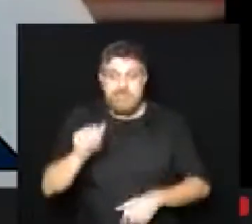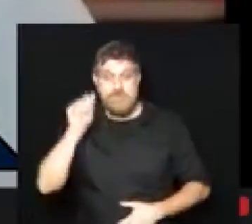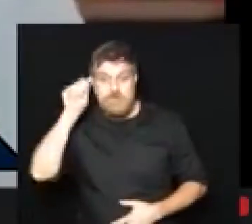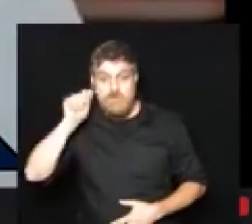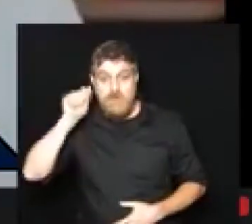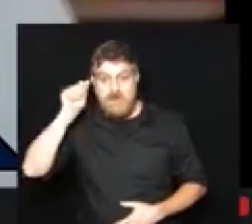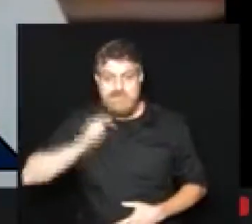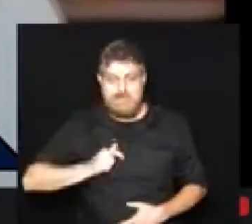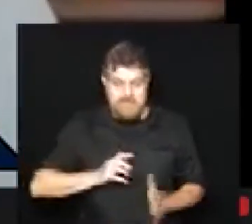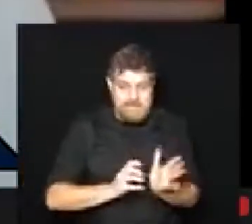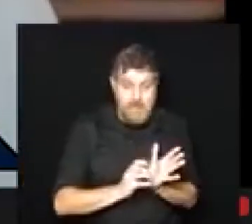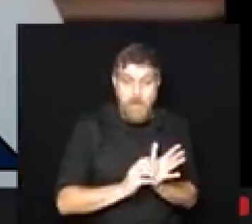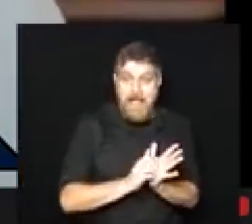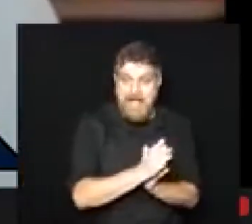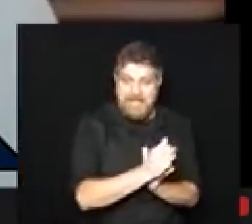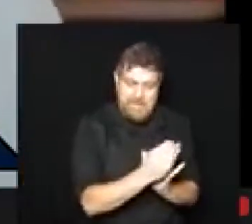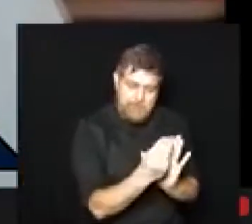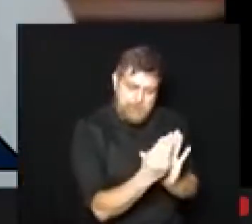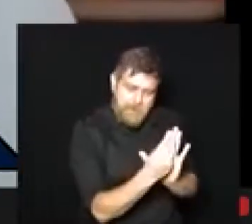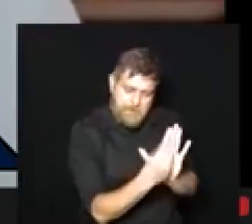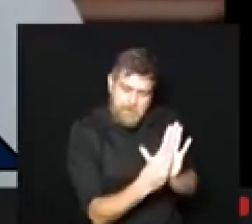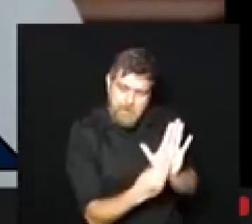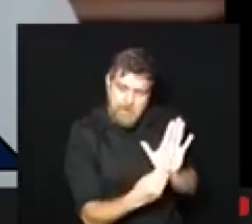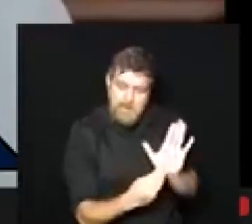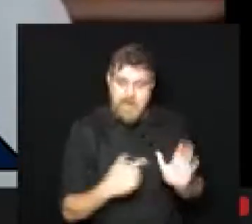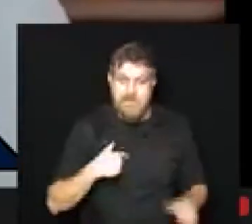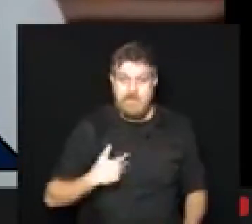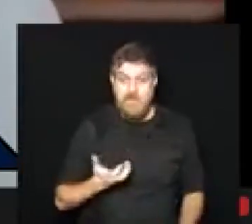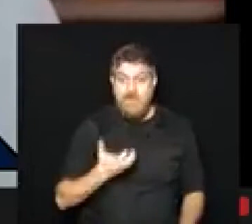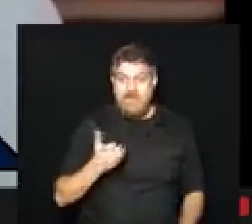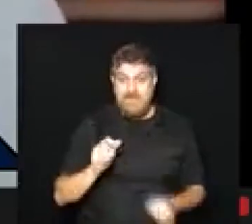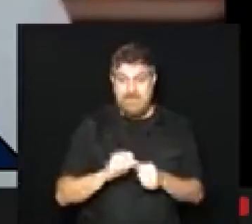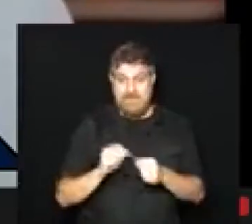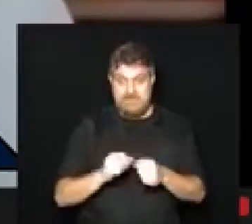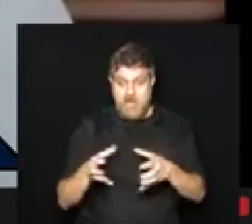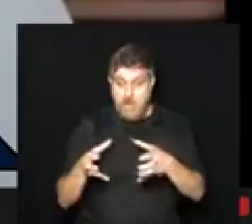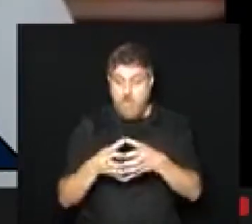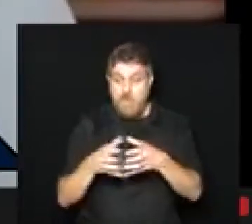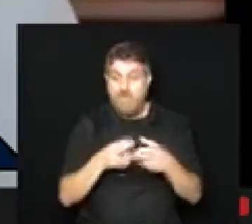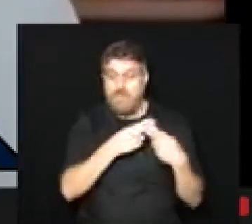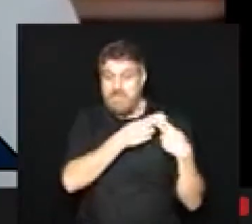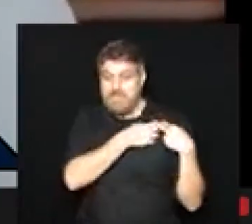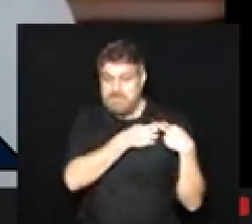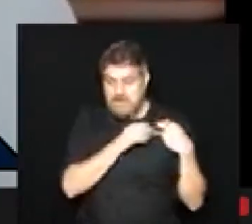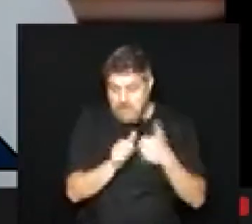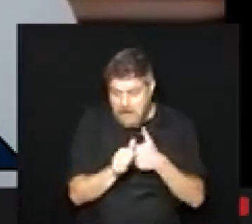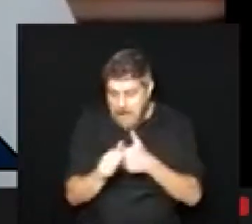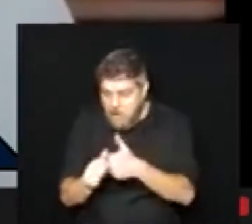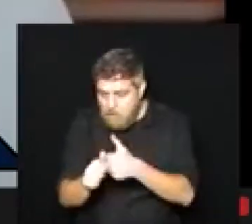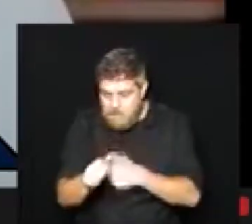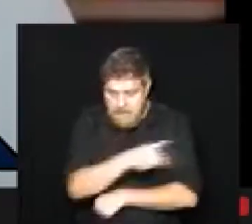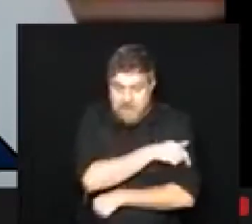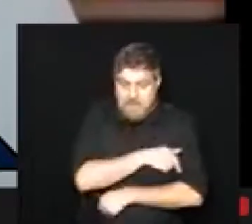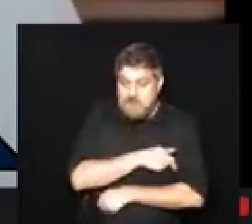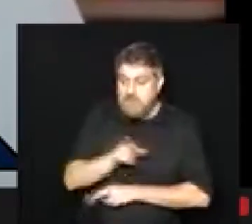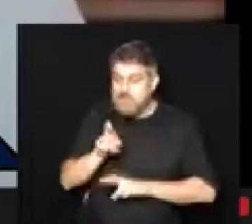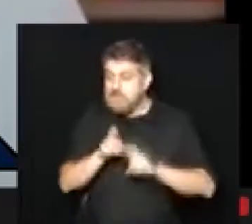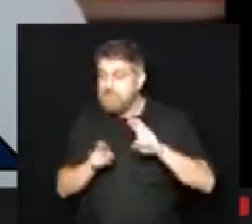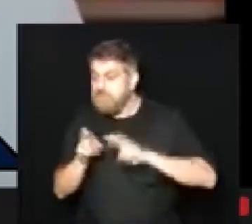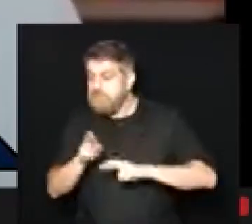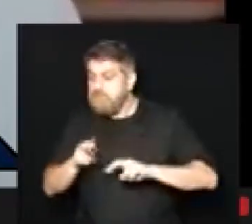físicas, etc. Então, eu fiz essa proposta de comissão de representação para que a gente possa fiscalizar, para que a gente